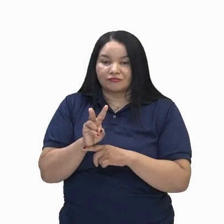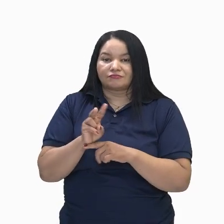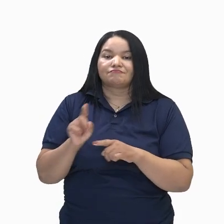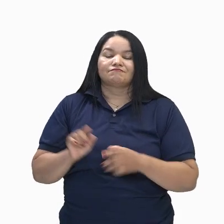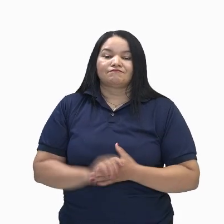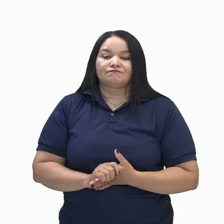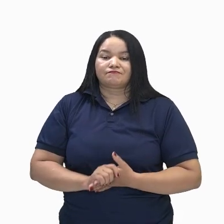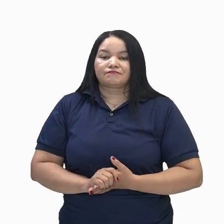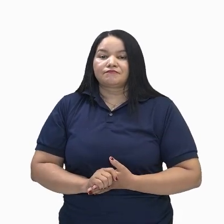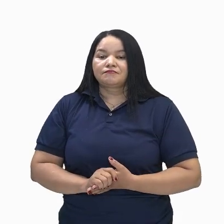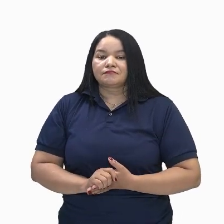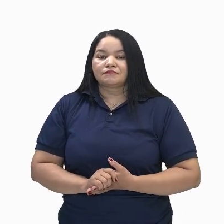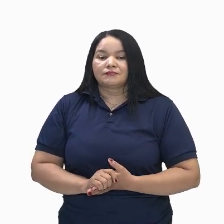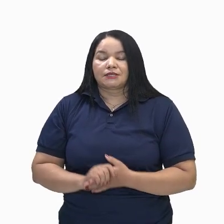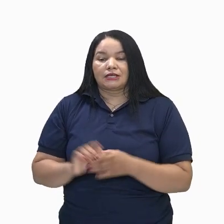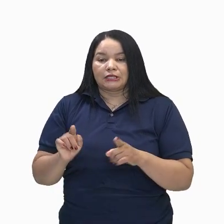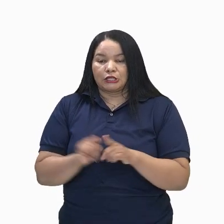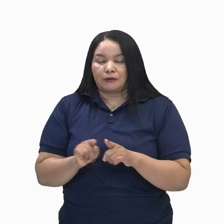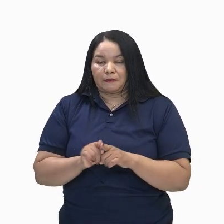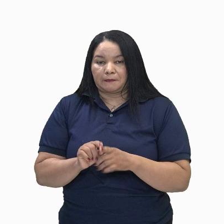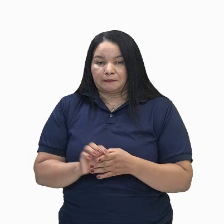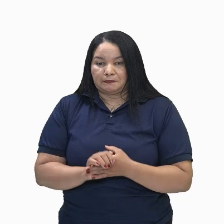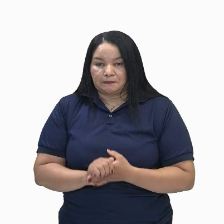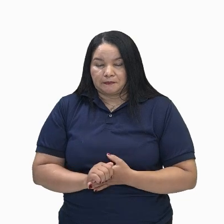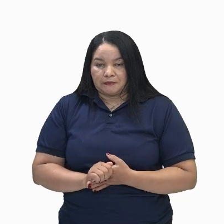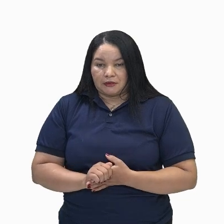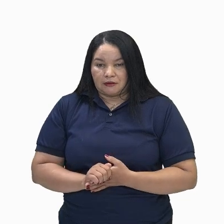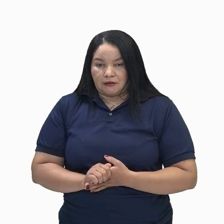Então, a tolerância, gente,